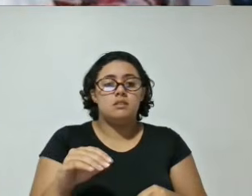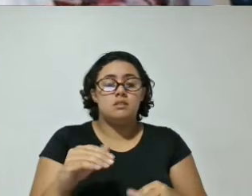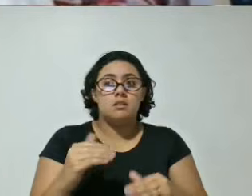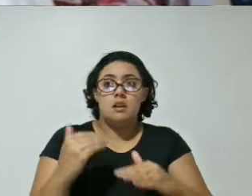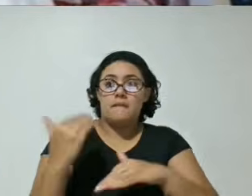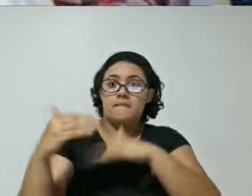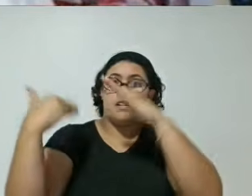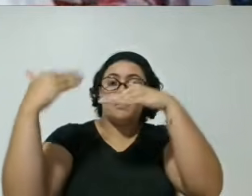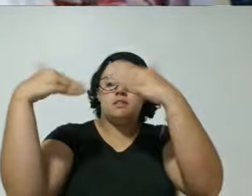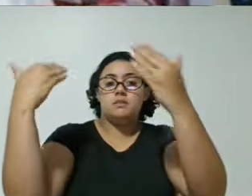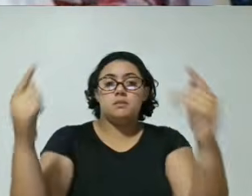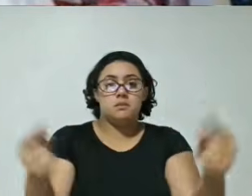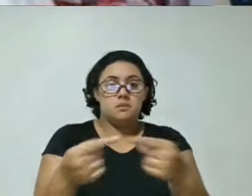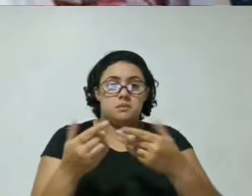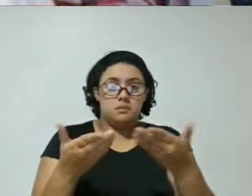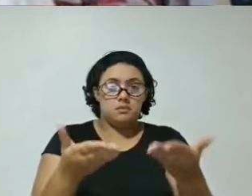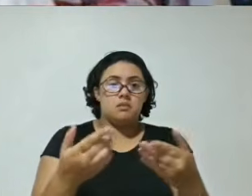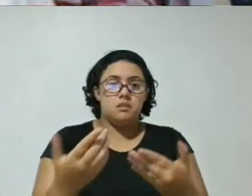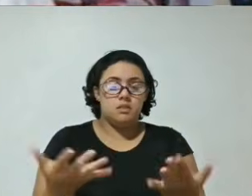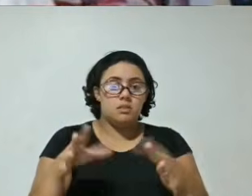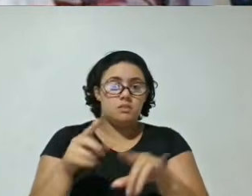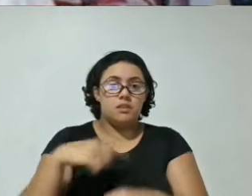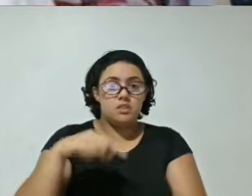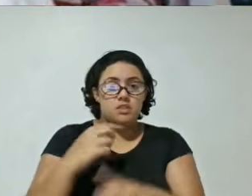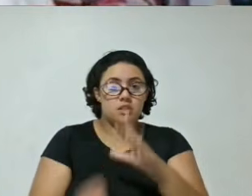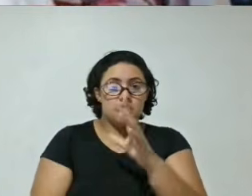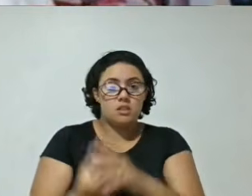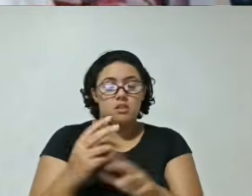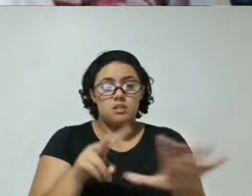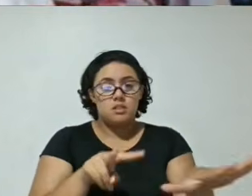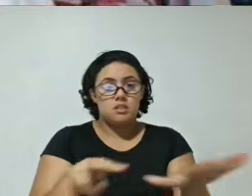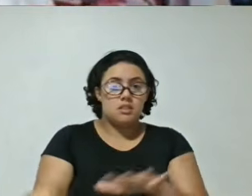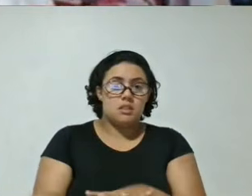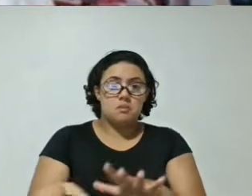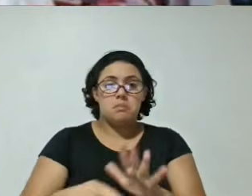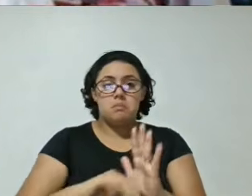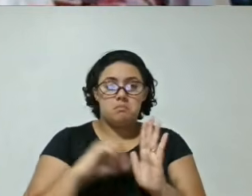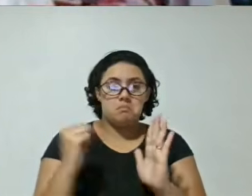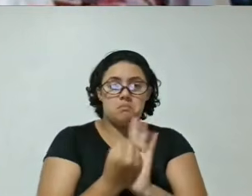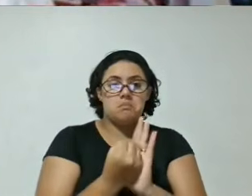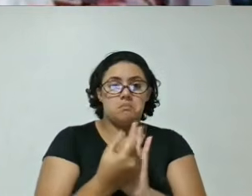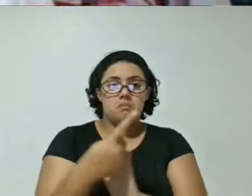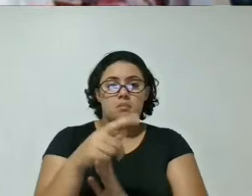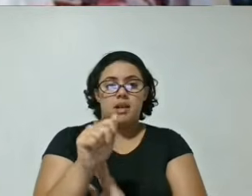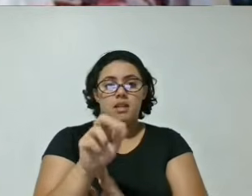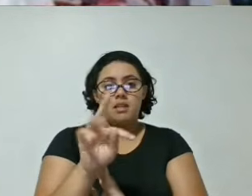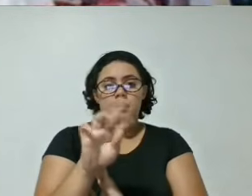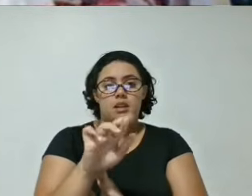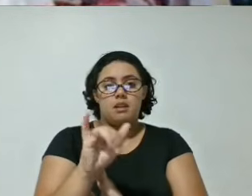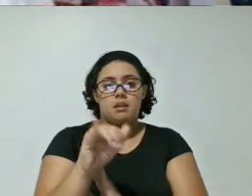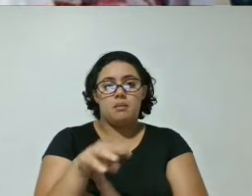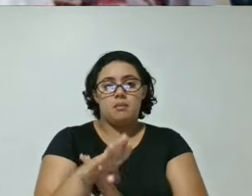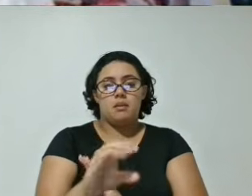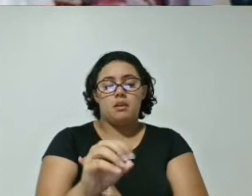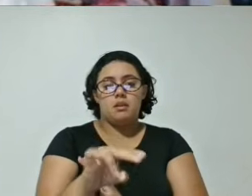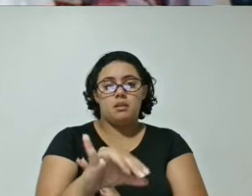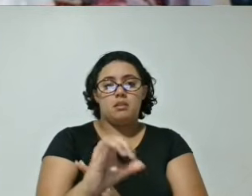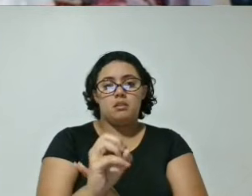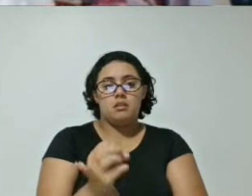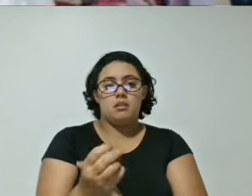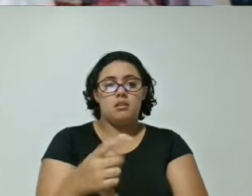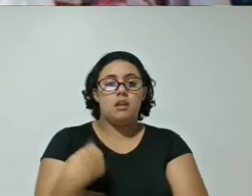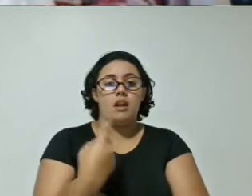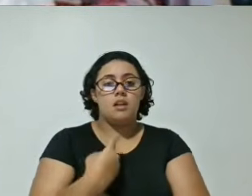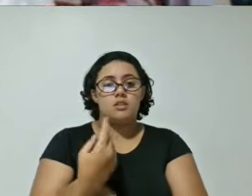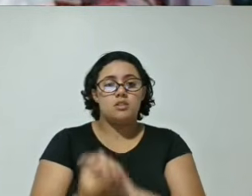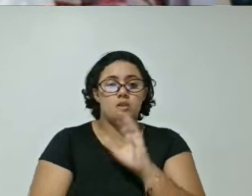relação a isso. Inclusive, a gente criou a Semana do Patrimônio, que tinha essa história. A gente criou a cabine de memória, a gente construiu 2